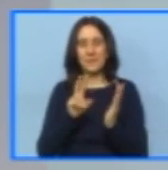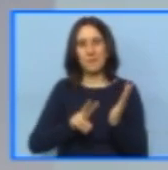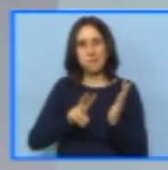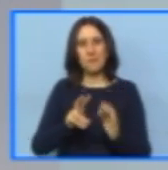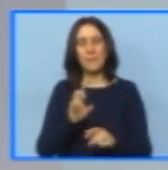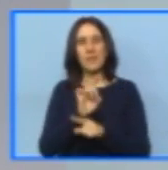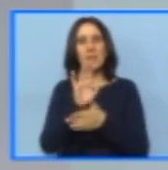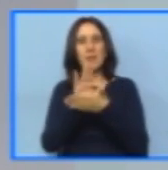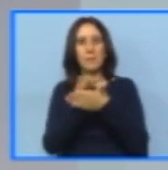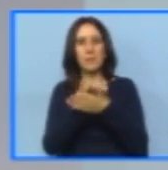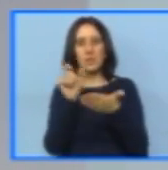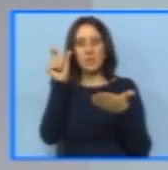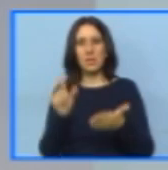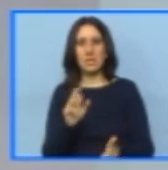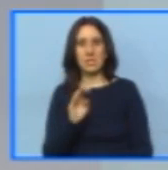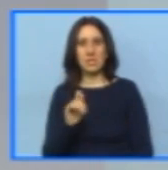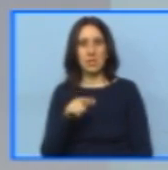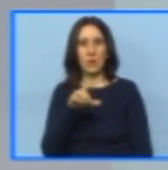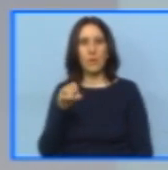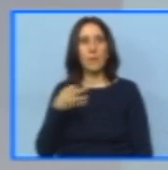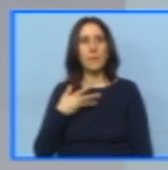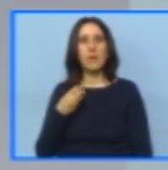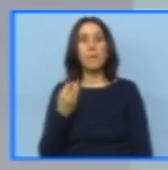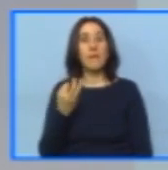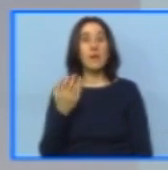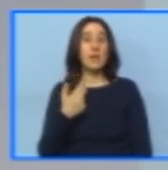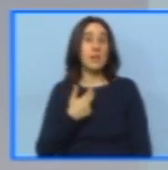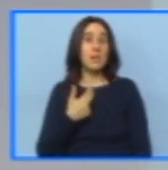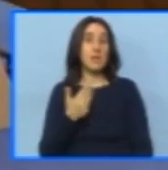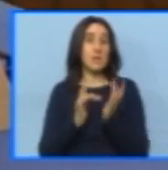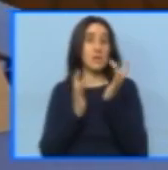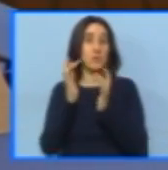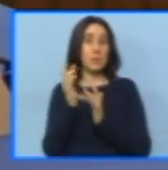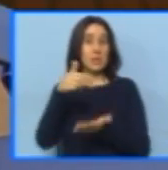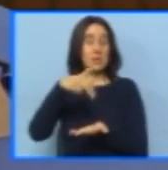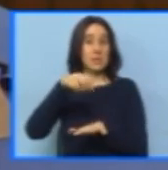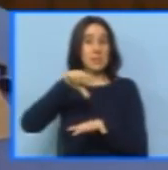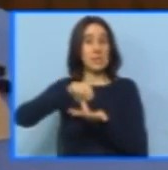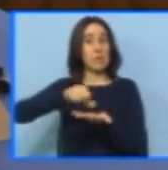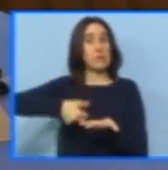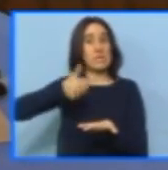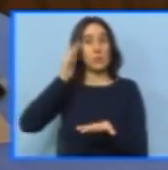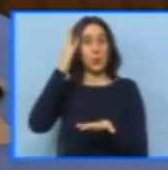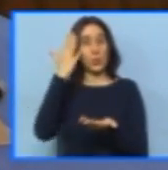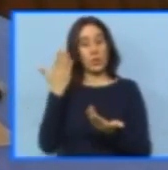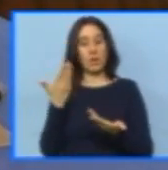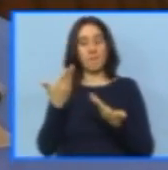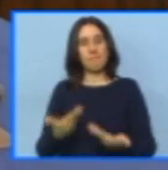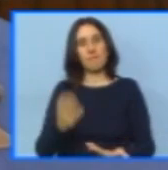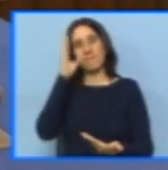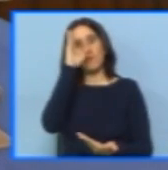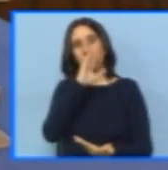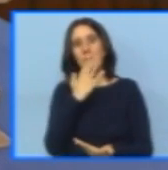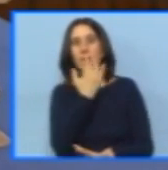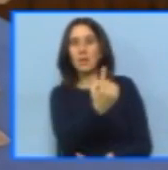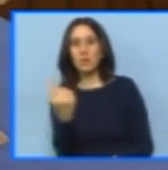da Epístola de São Pedro. Mas realmente Cristo é que tem que estar no centro, não é? E tem que ser ele o elemento identificador de cada